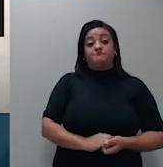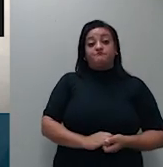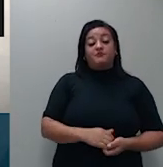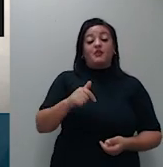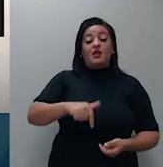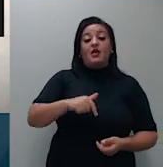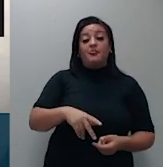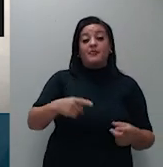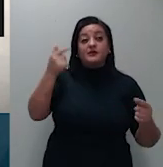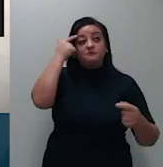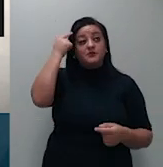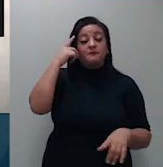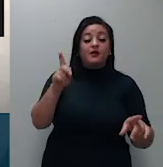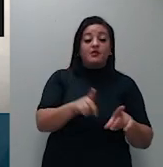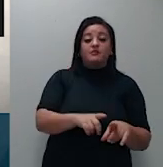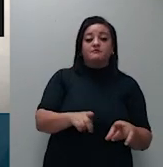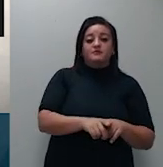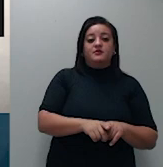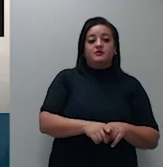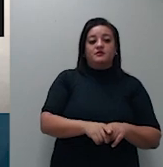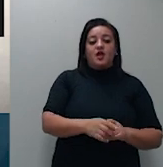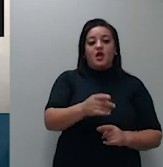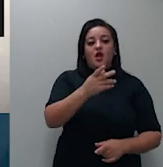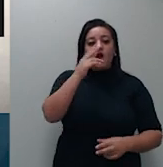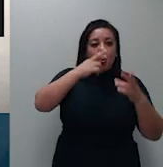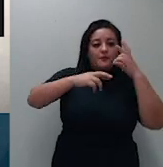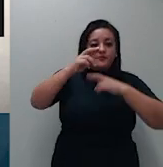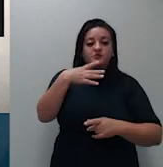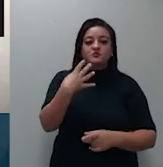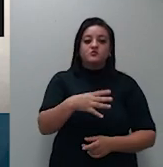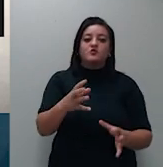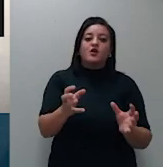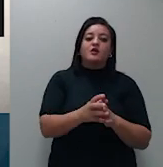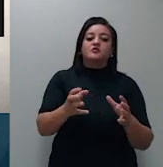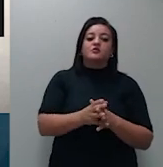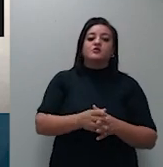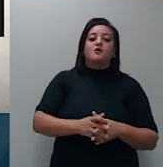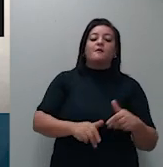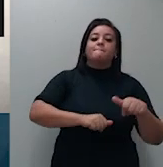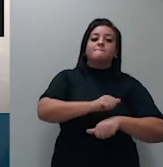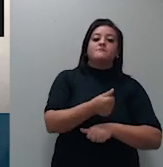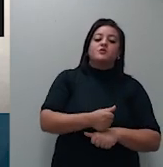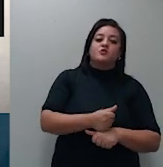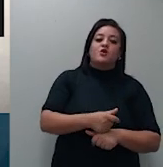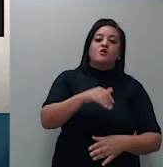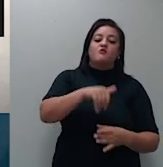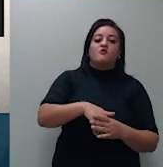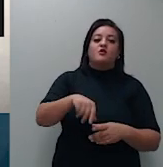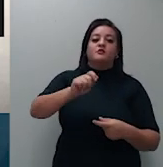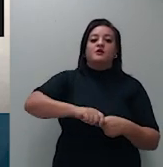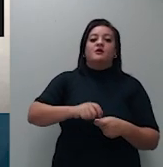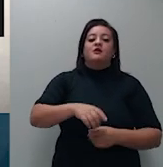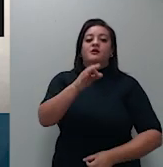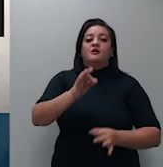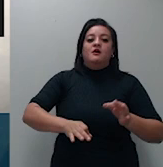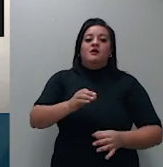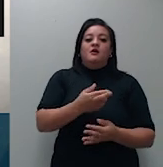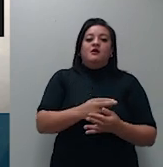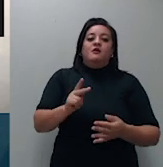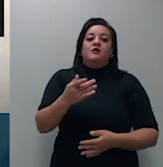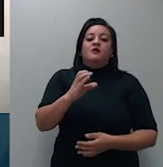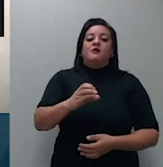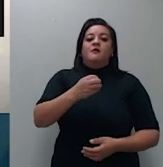de pensamento Observe Que essa quarta turma ficou rosa que preferia para julgamento do HC